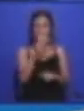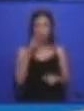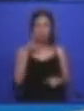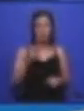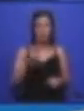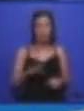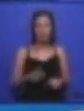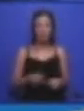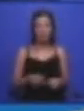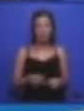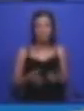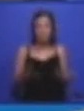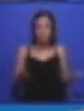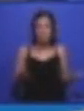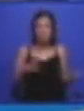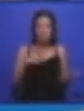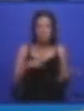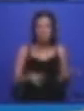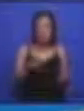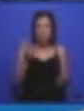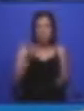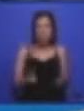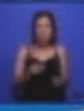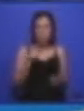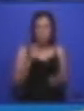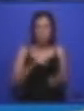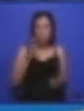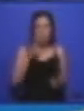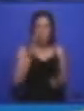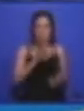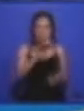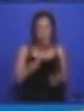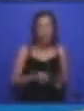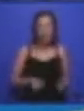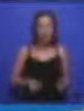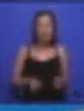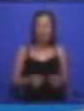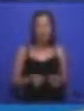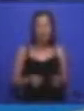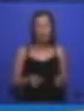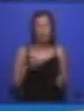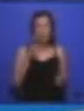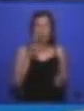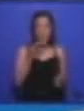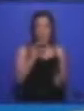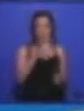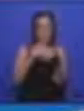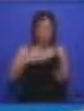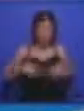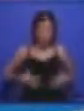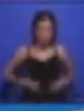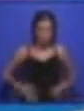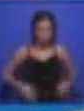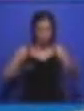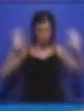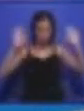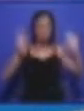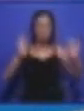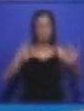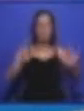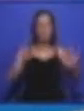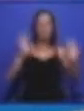hotel. Em português para Venezuela. No hotel. Depois começaram no hotel. Começaram a apalpar isso. É aqui a